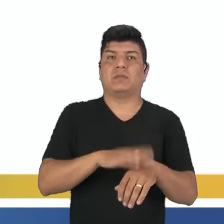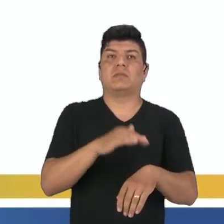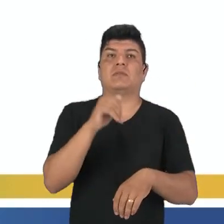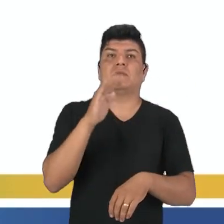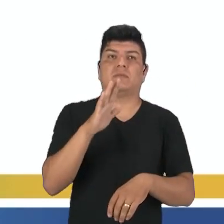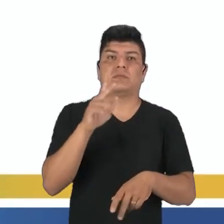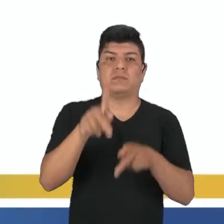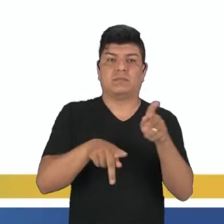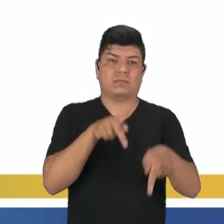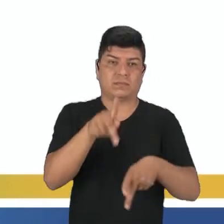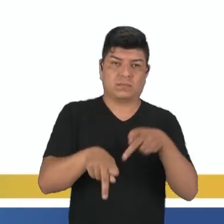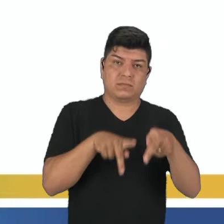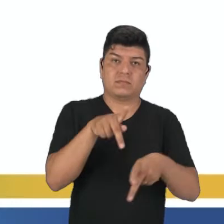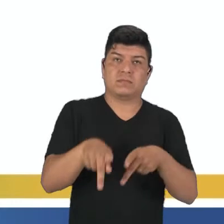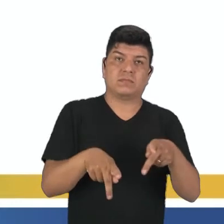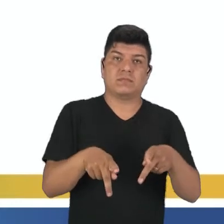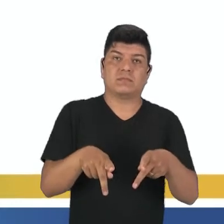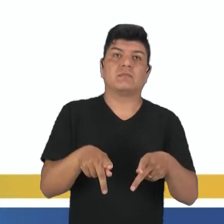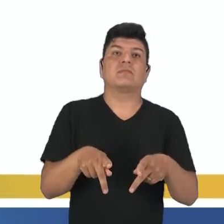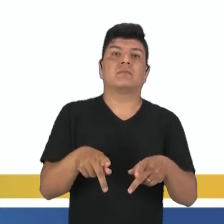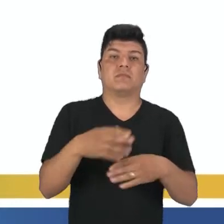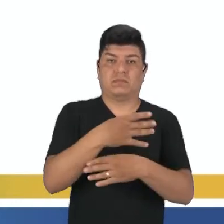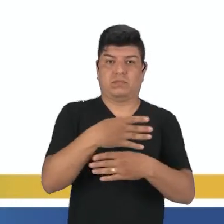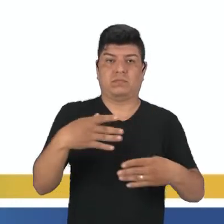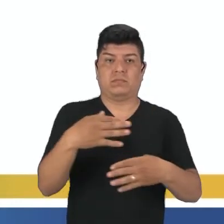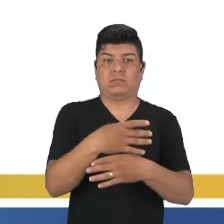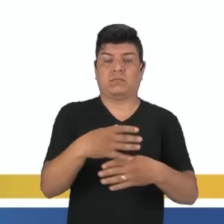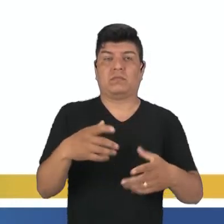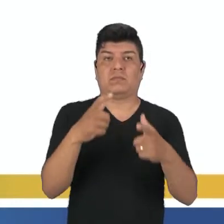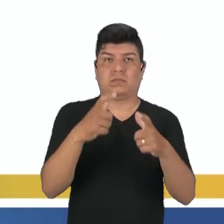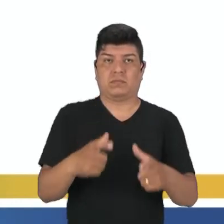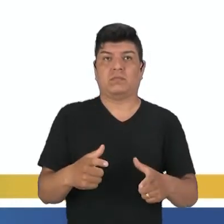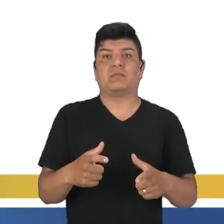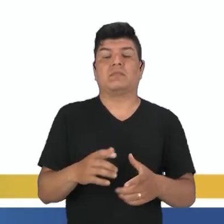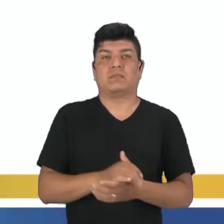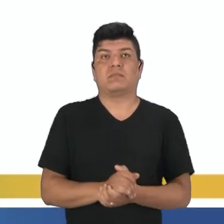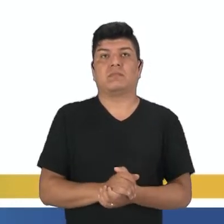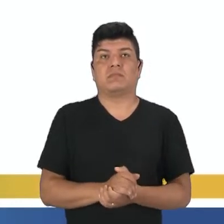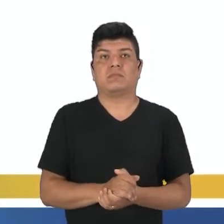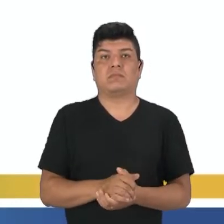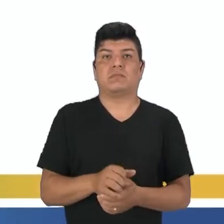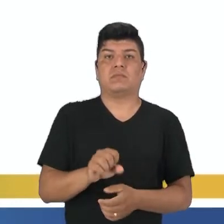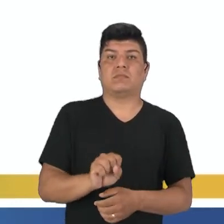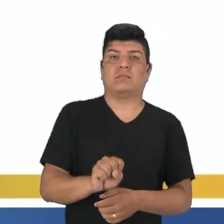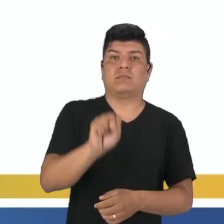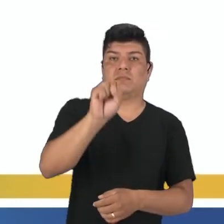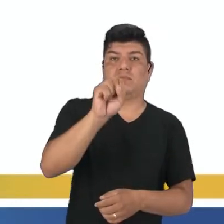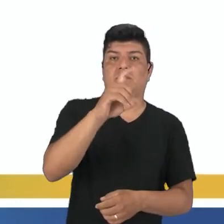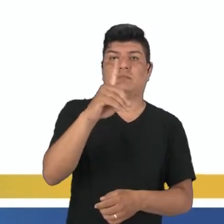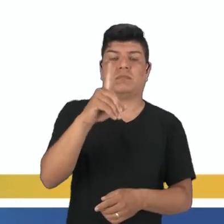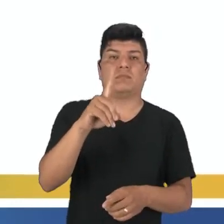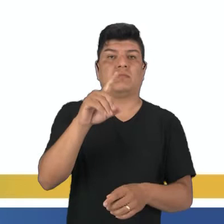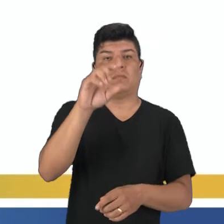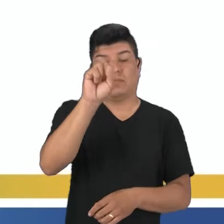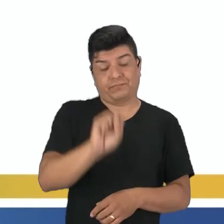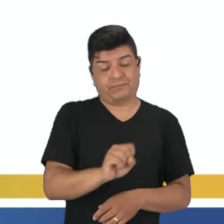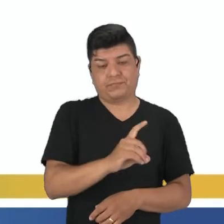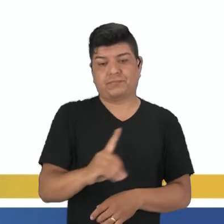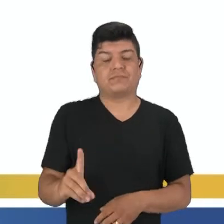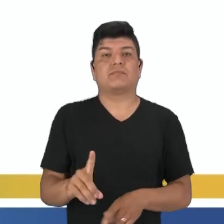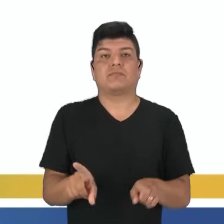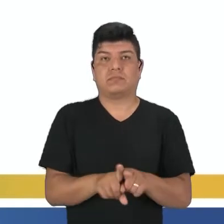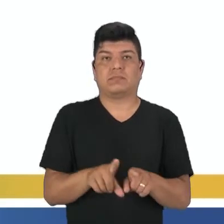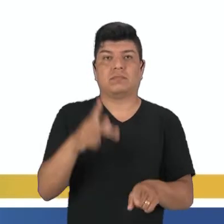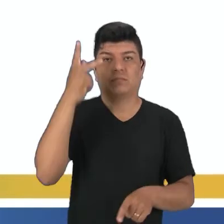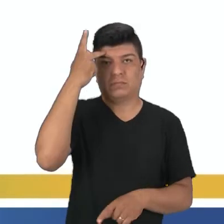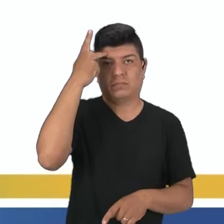né, dessas populações, aí no centro, na região centro-oeste e sudeste, onde nós temos aí São